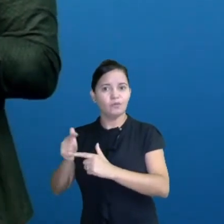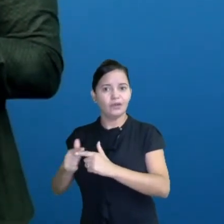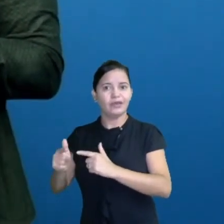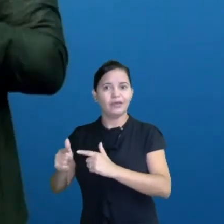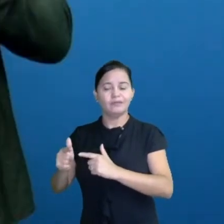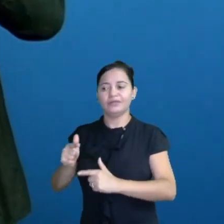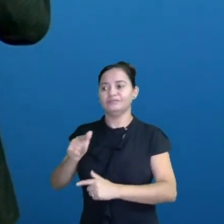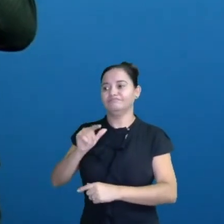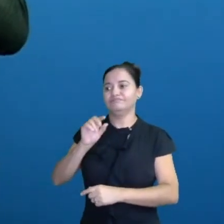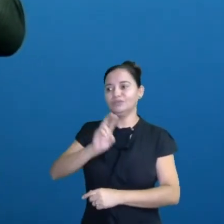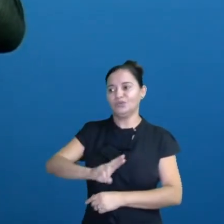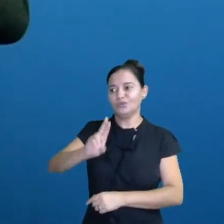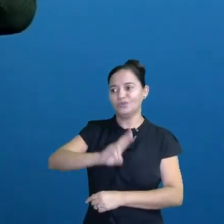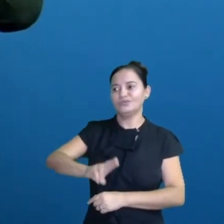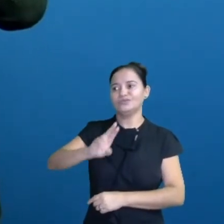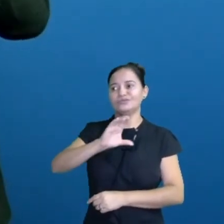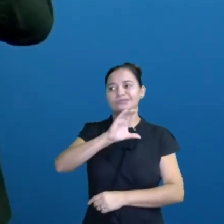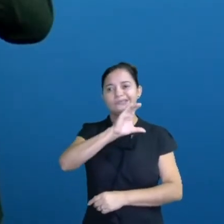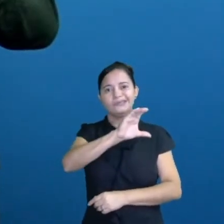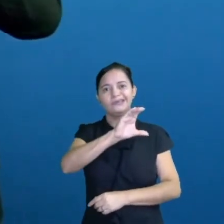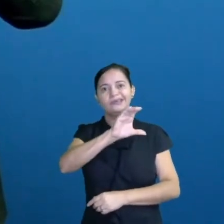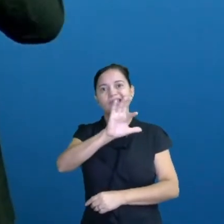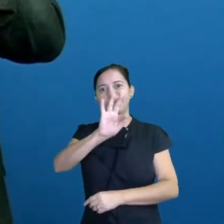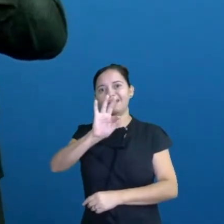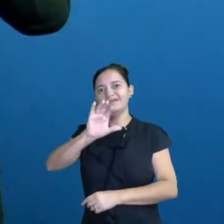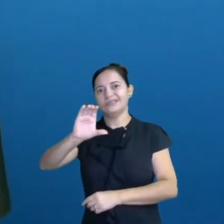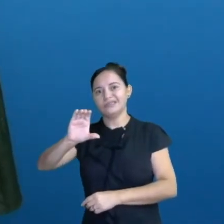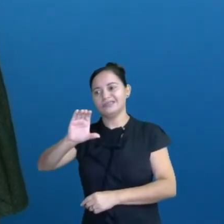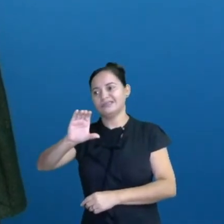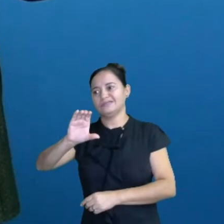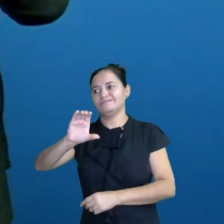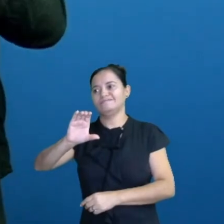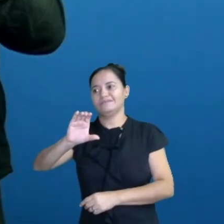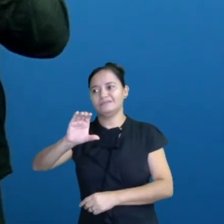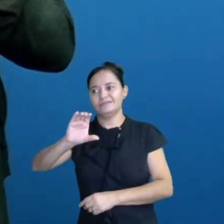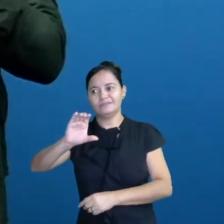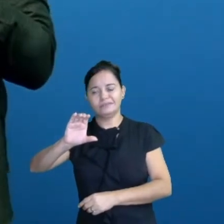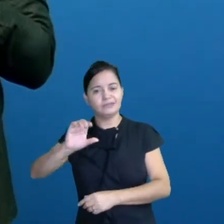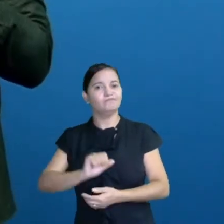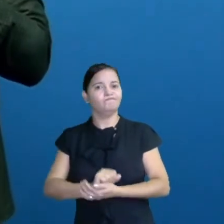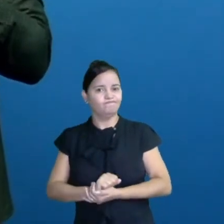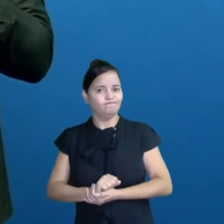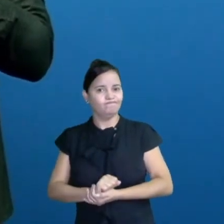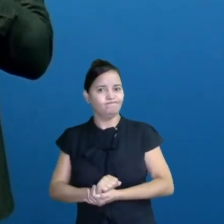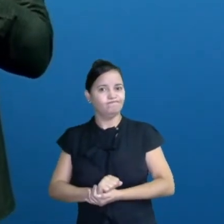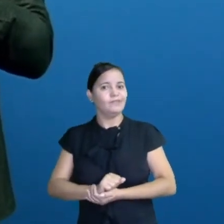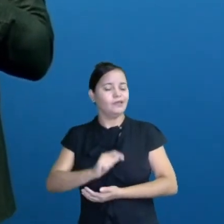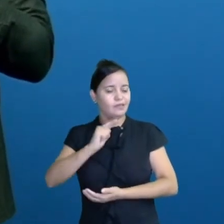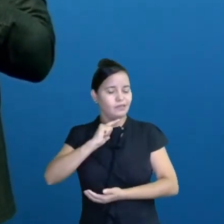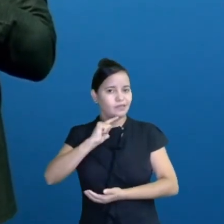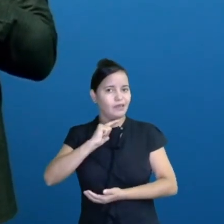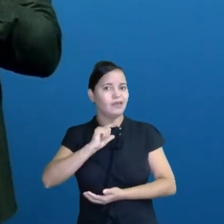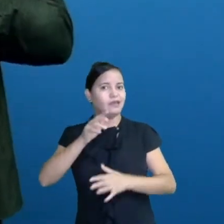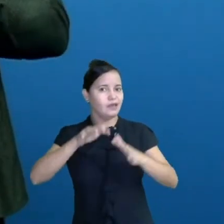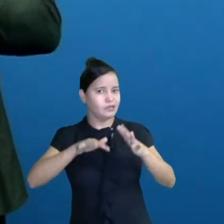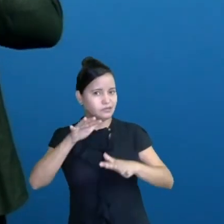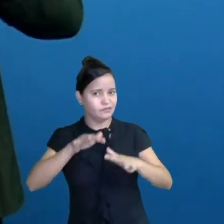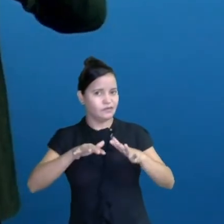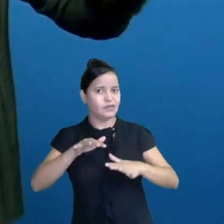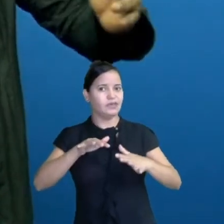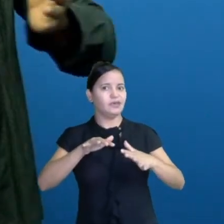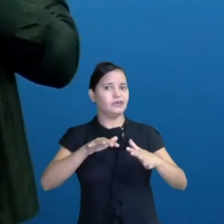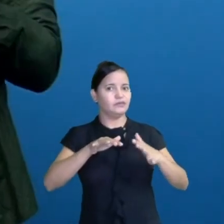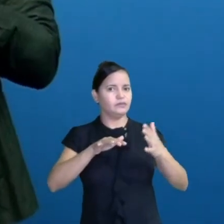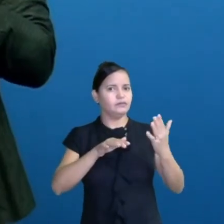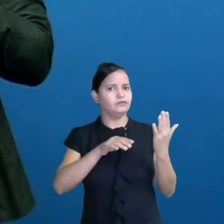dos CF6. Então, fica essa dica para vocês. Presta atenção, tem muitos produtos que já vem dizendo no rótulo deles,